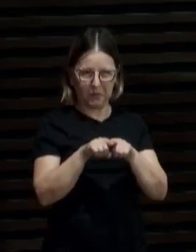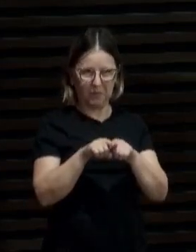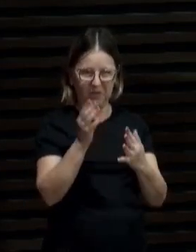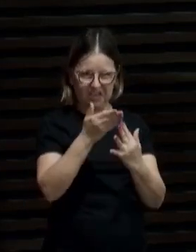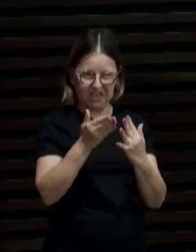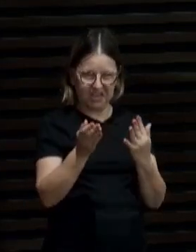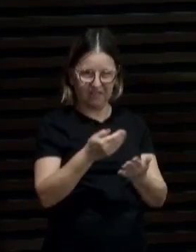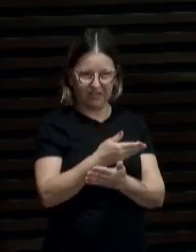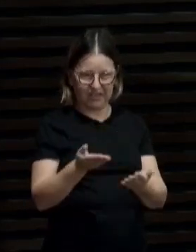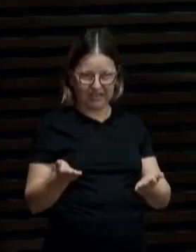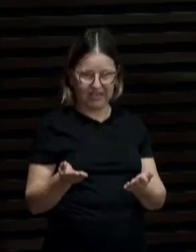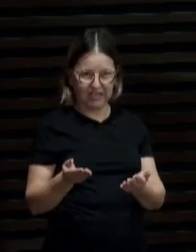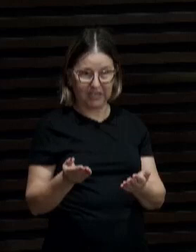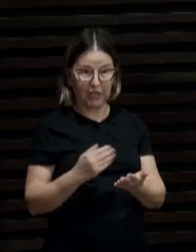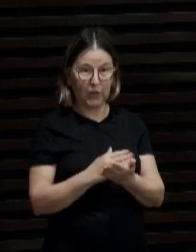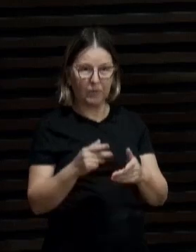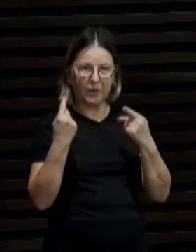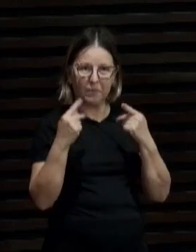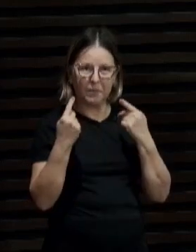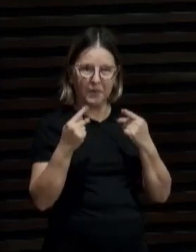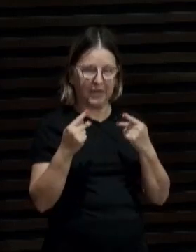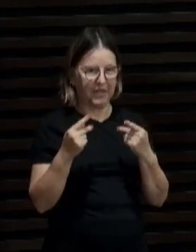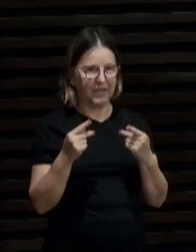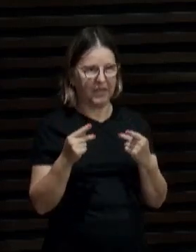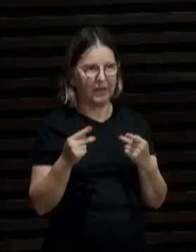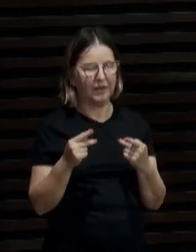vai se levantar pregando outra coisa,